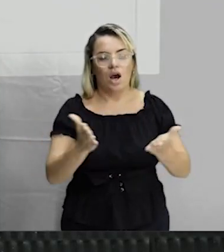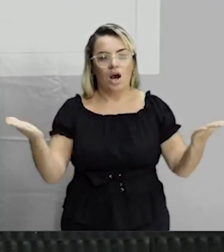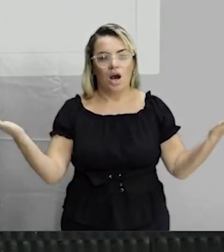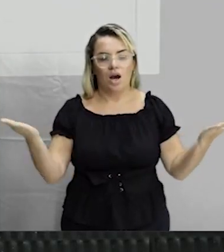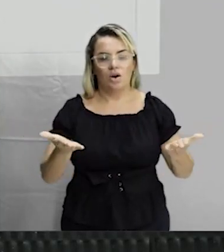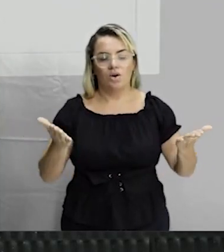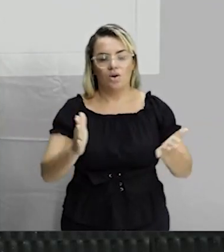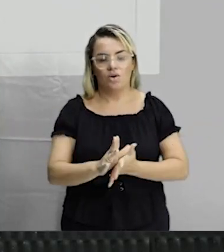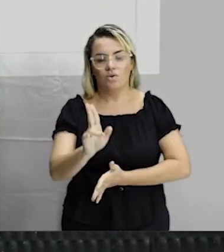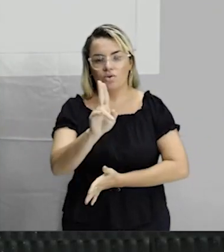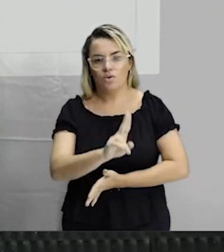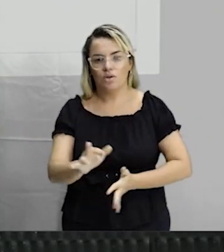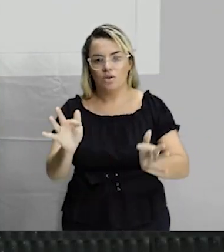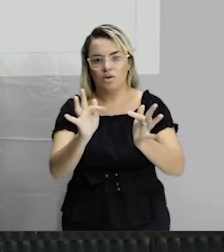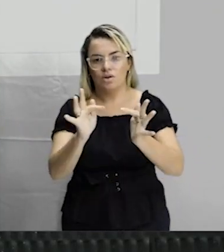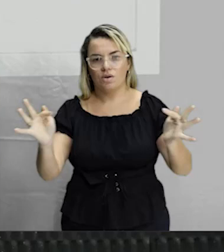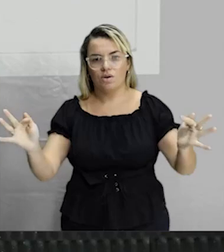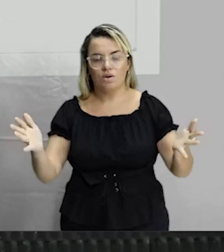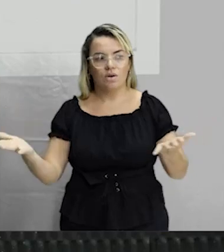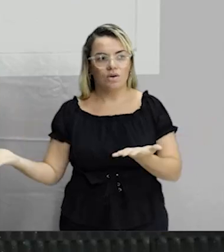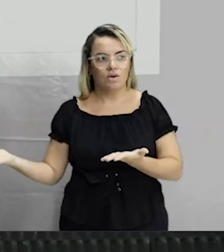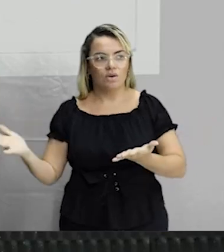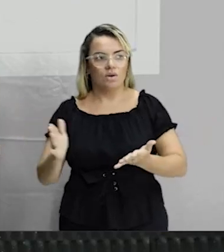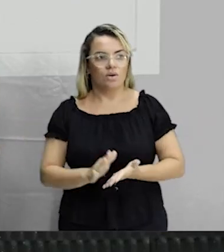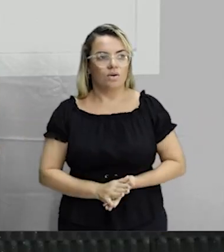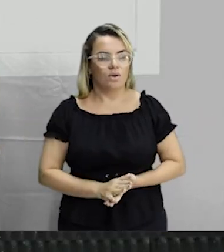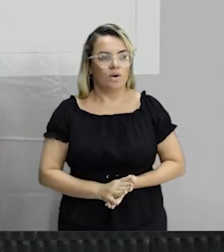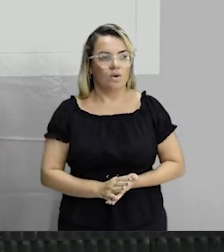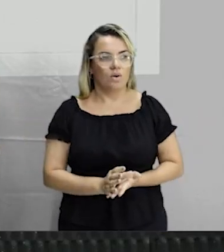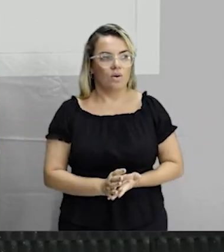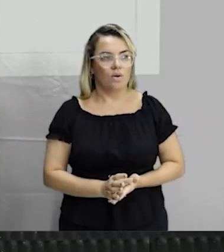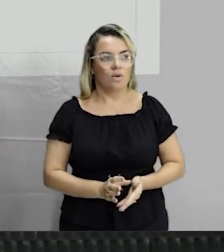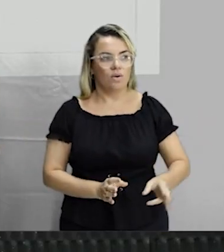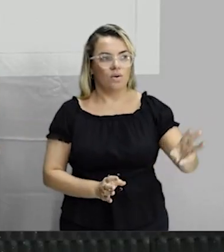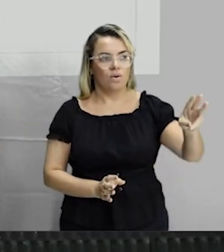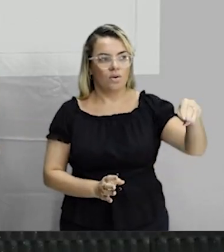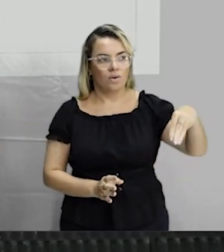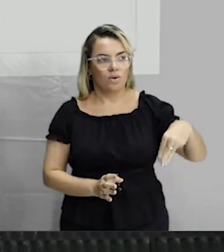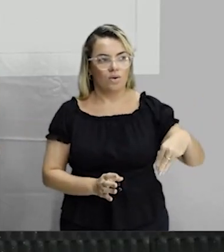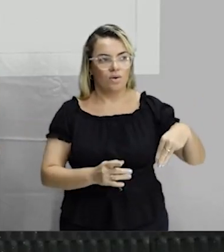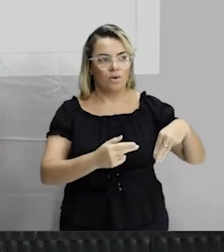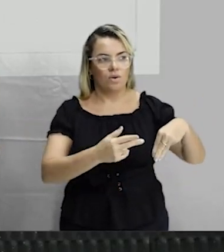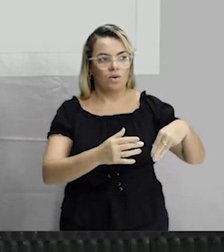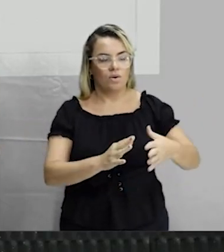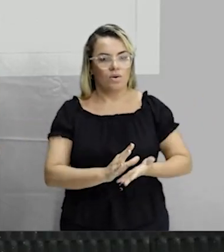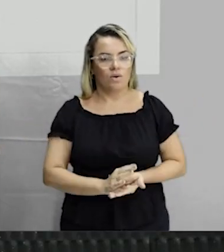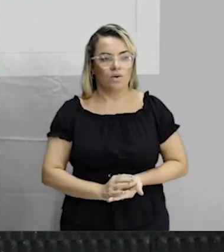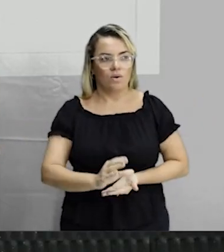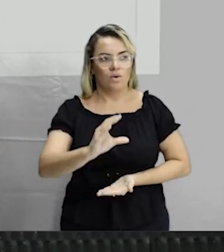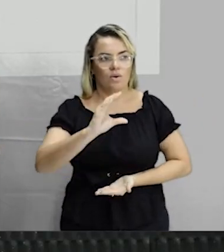Então nesse caso aqui, o meu montante vai ser igual a capital